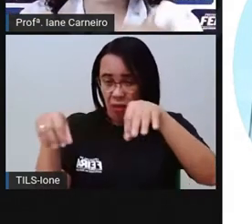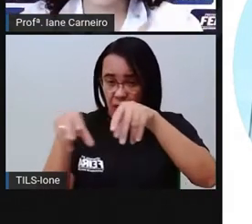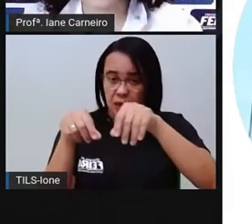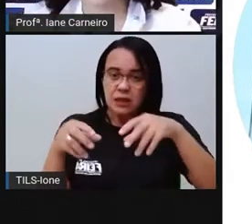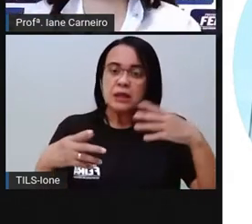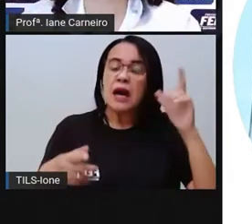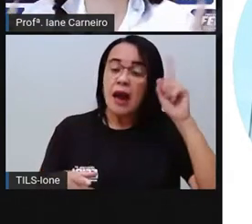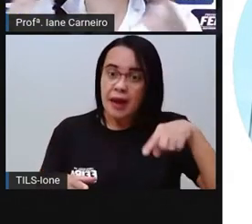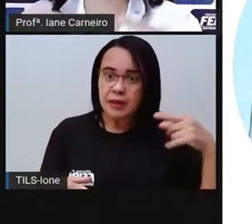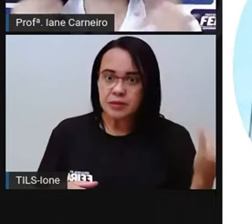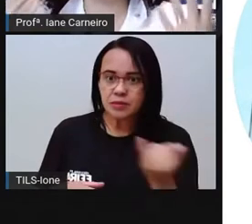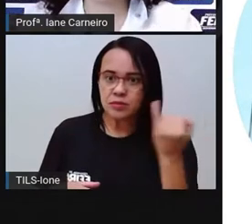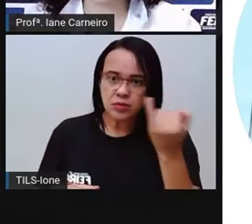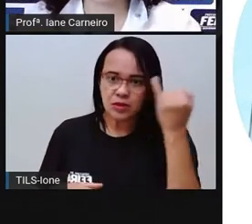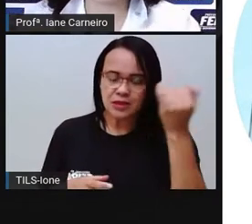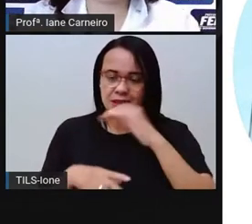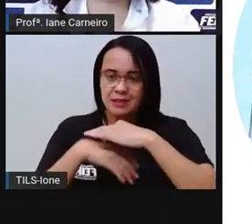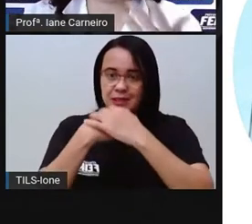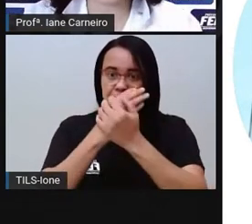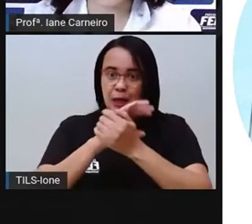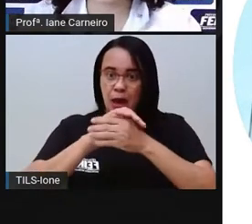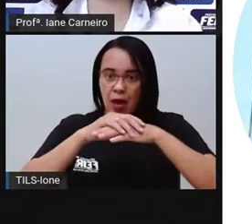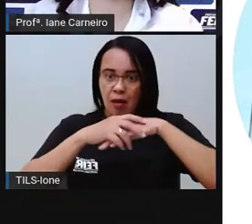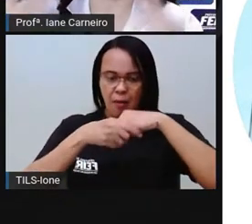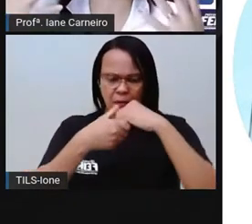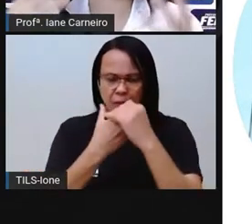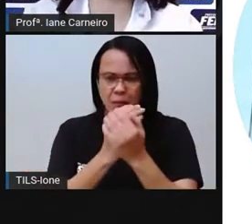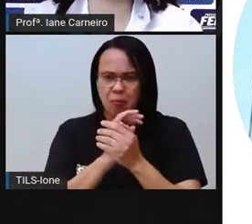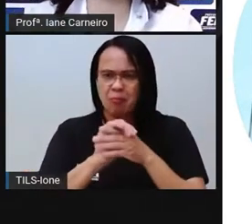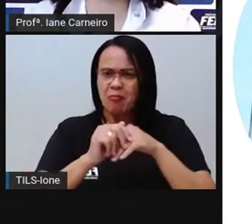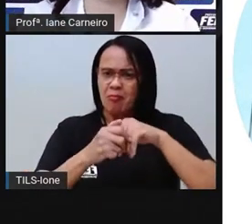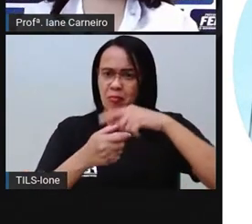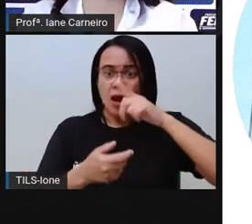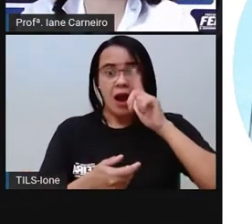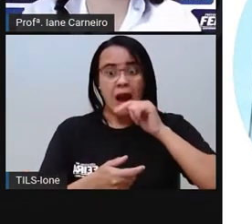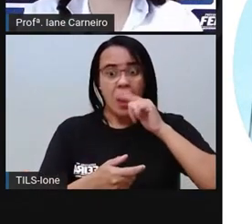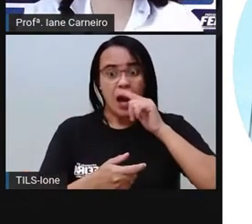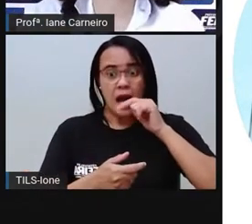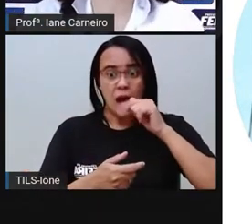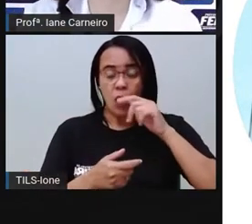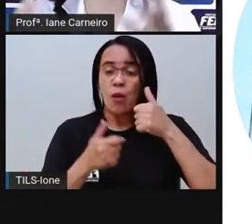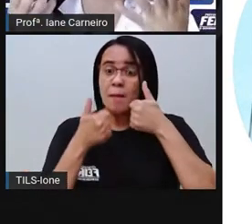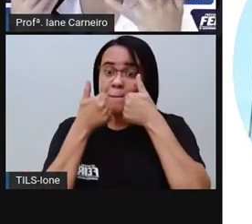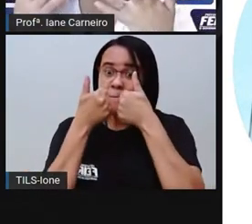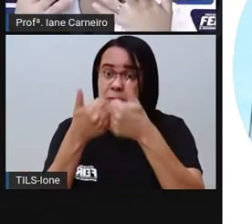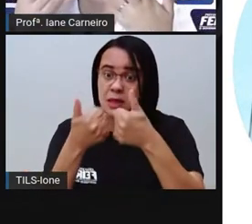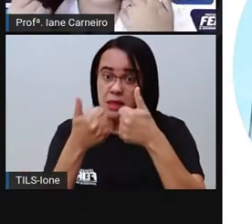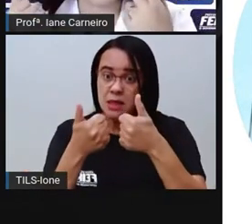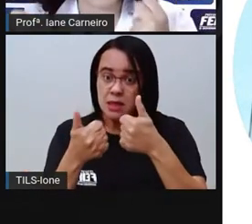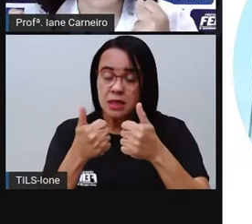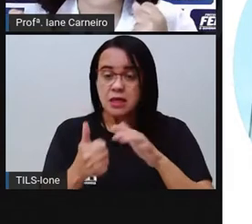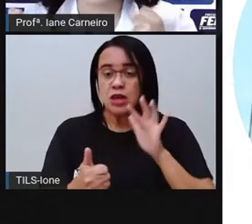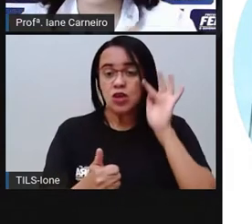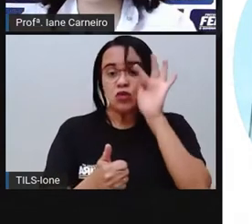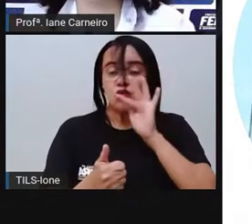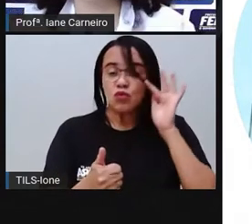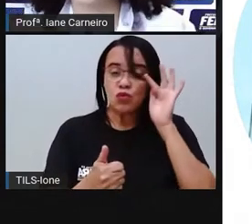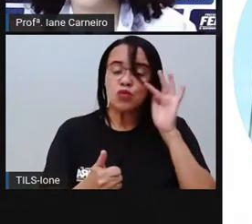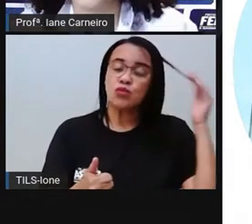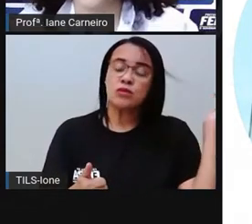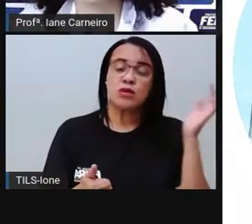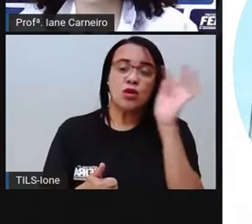precisa lavar com muito cuidado, né, as frutas e as verduras antes de comer, tá